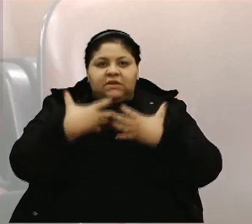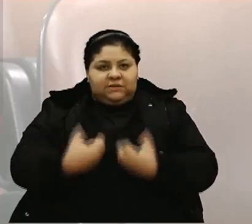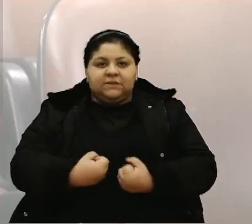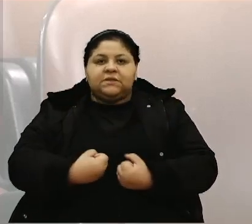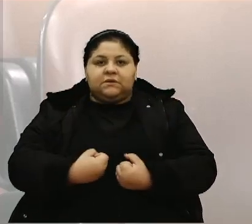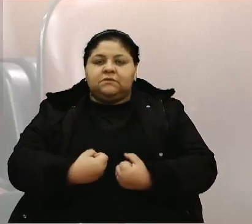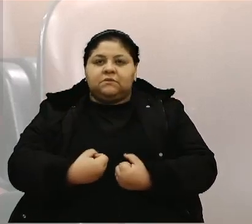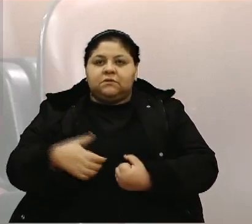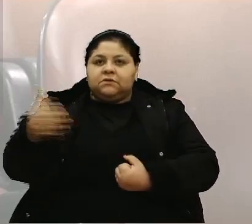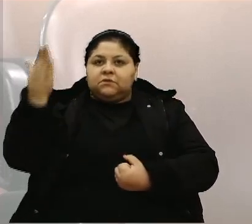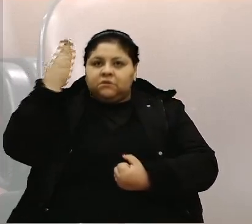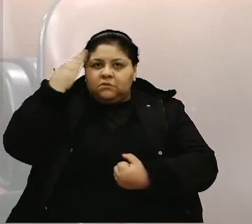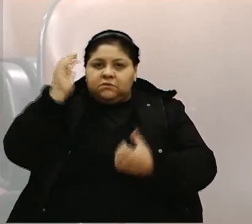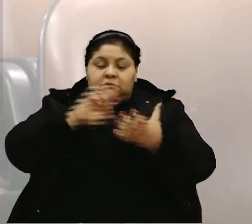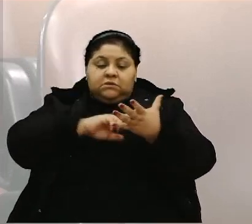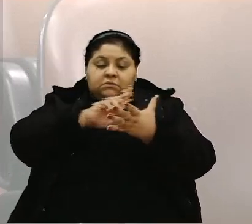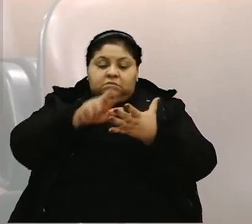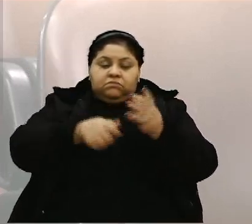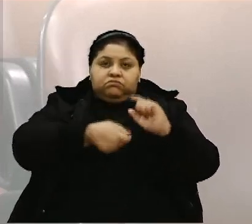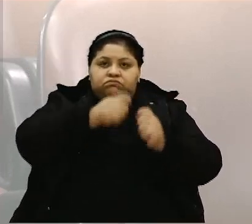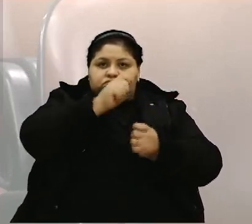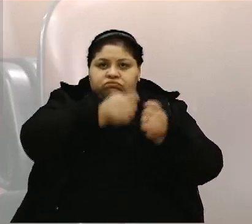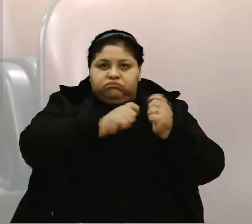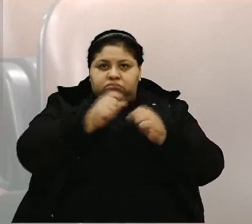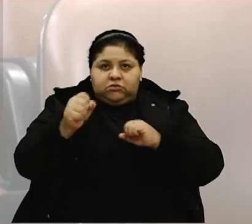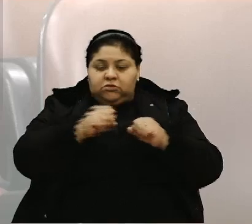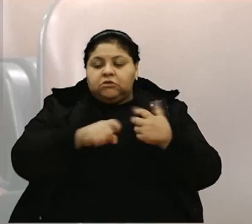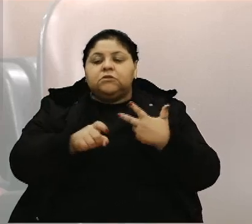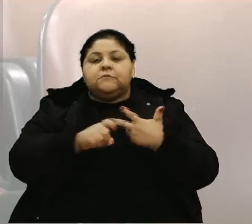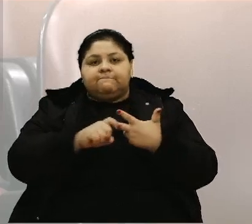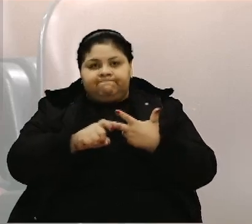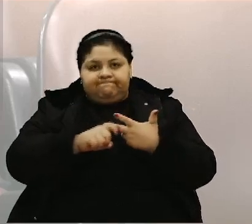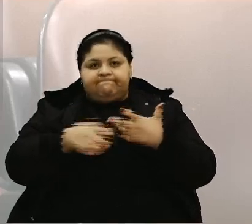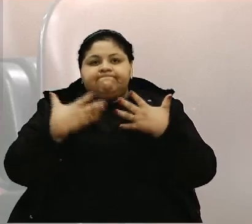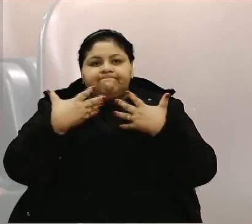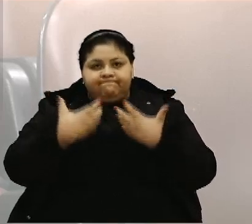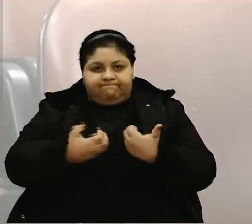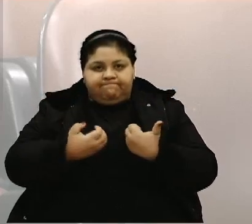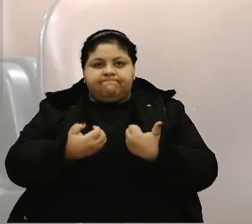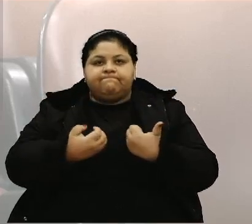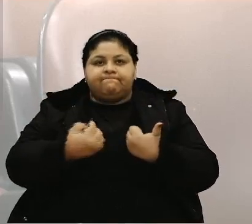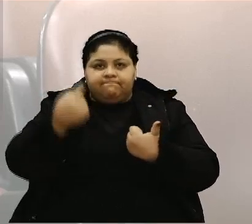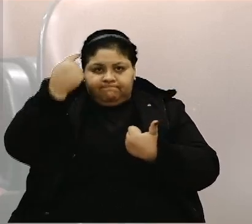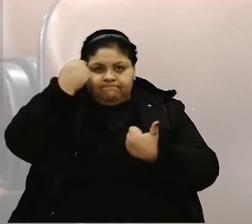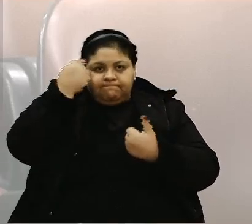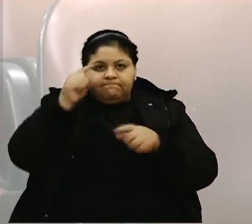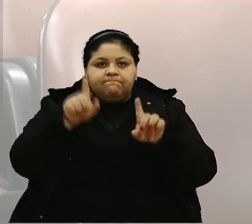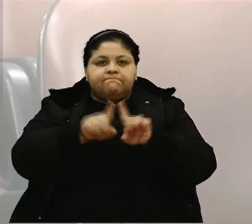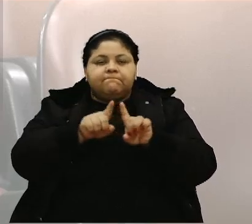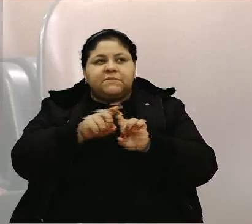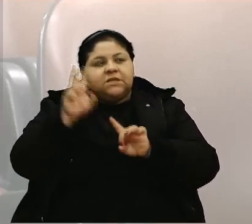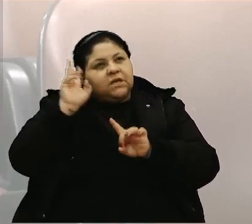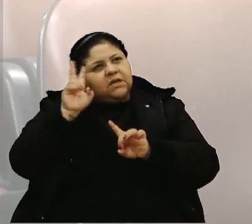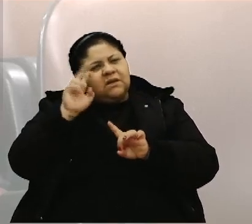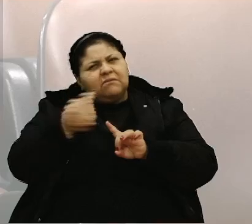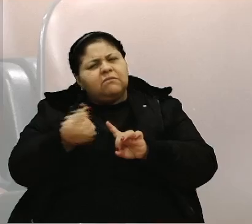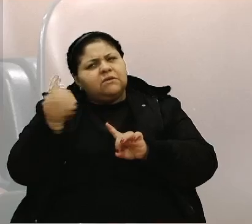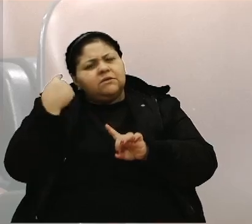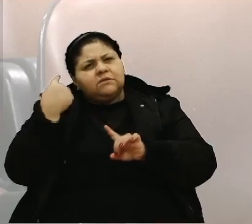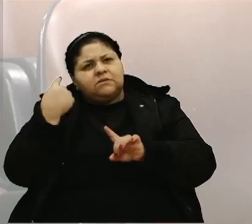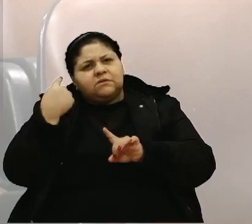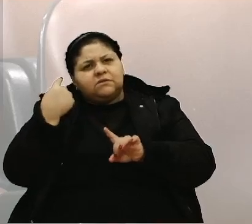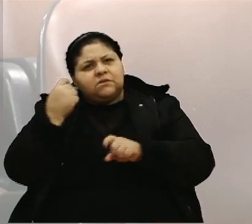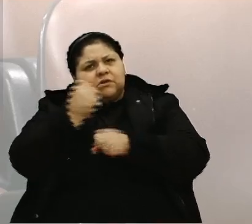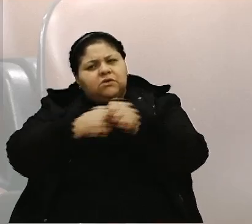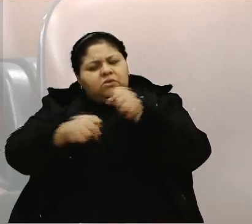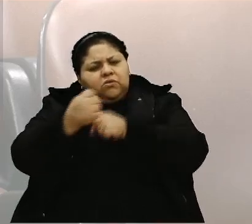que várias empresas ajudam, também o Poder Executivo abraça essa ideia de vocês. Lembro que teve atrás, um ano